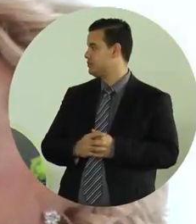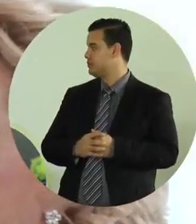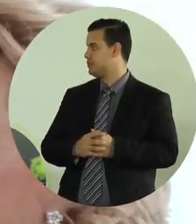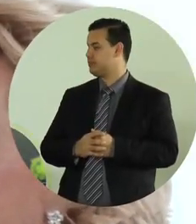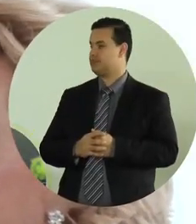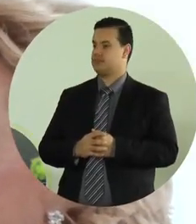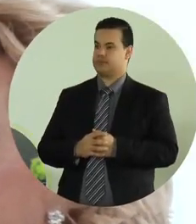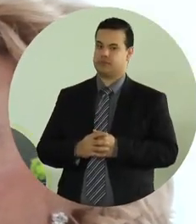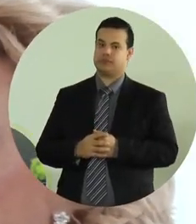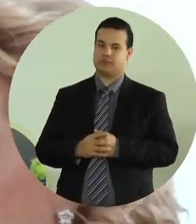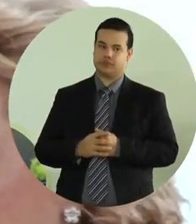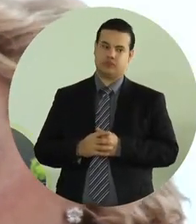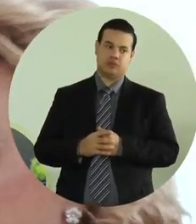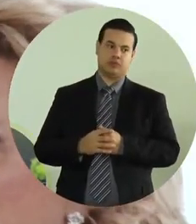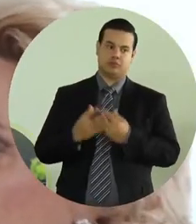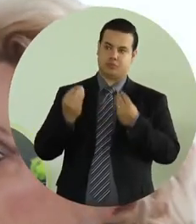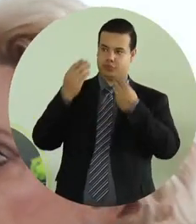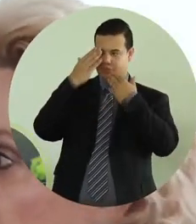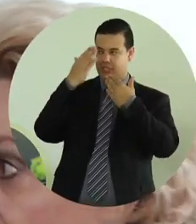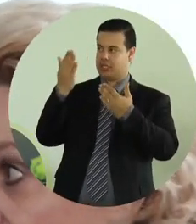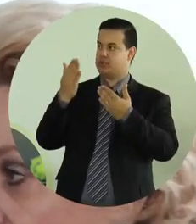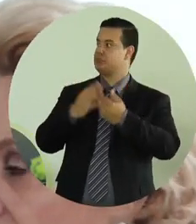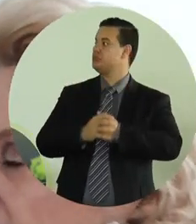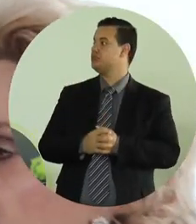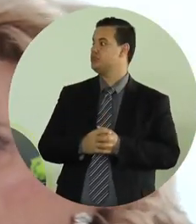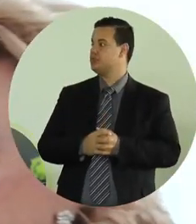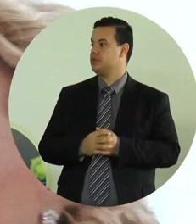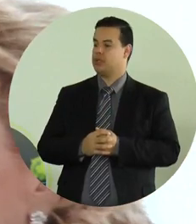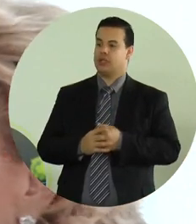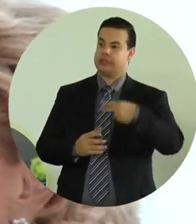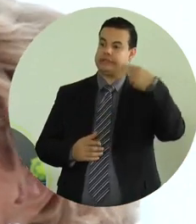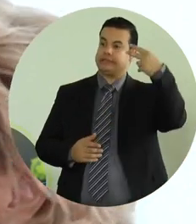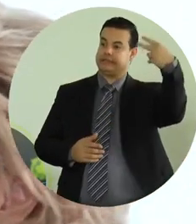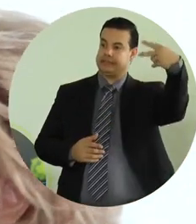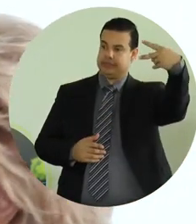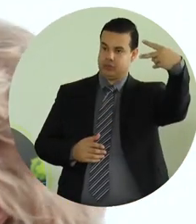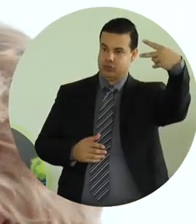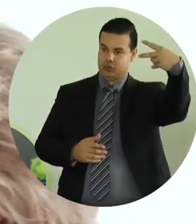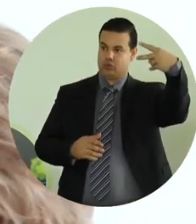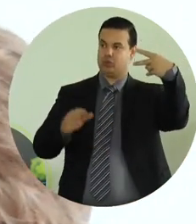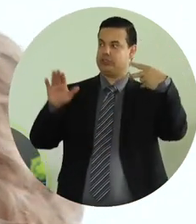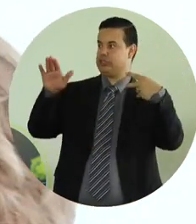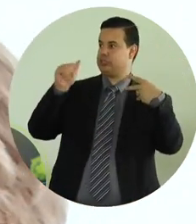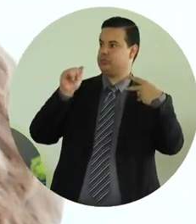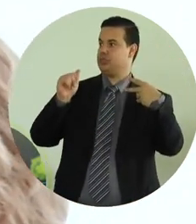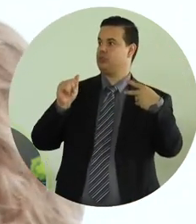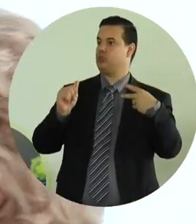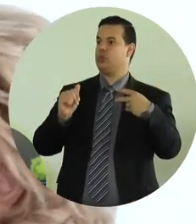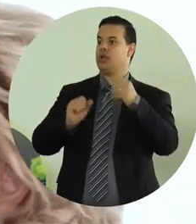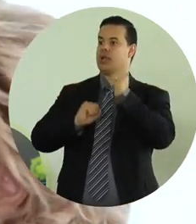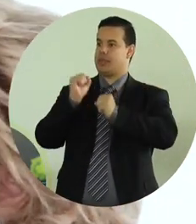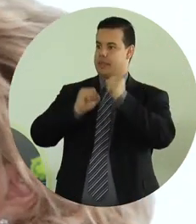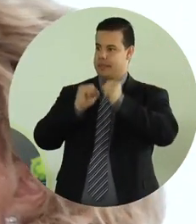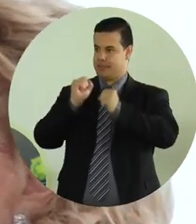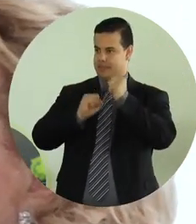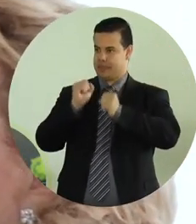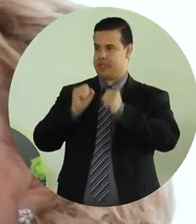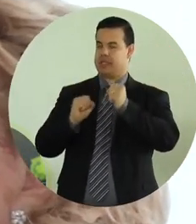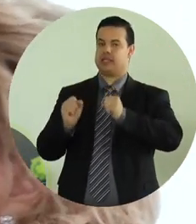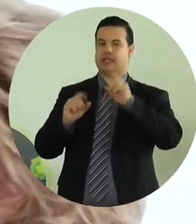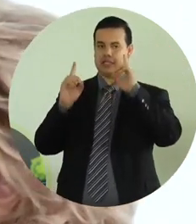Eu sou Paulo Martins, muito obrigado. Em segundo lugar, chamamos a empresa da deficiente